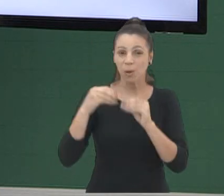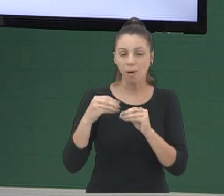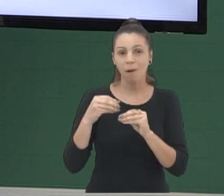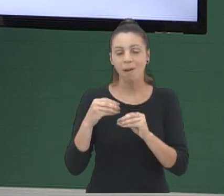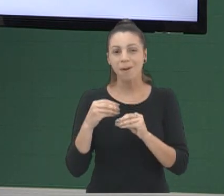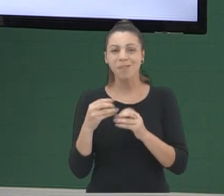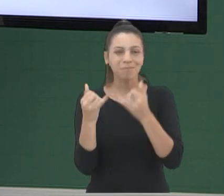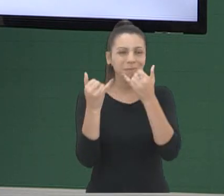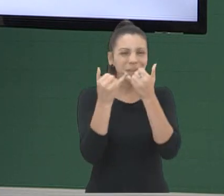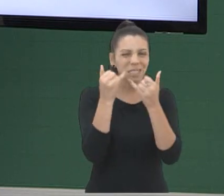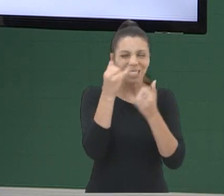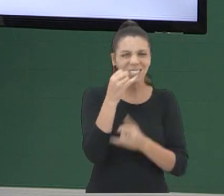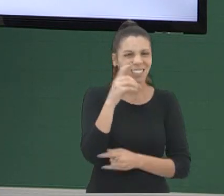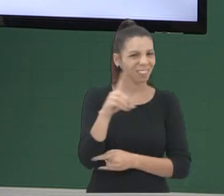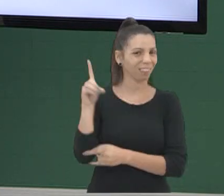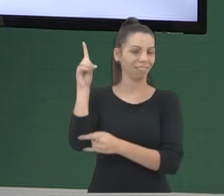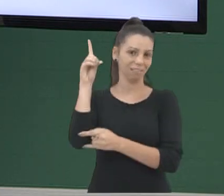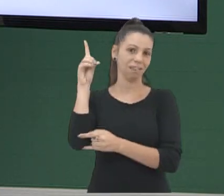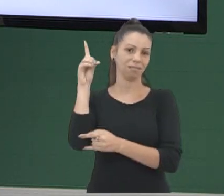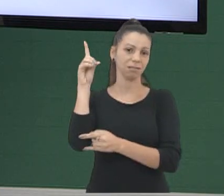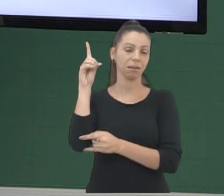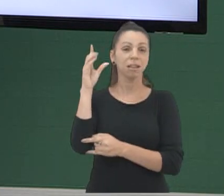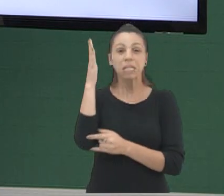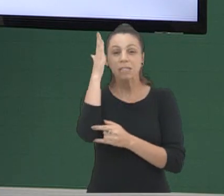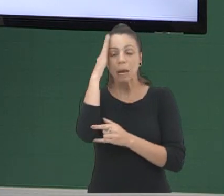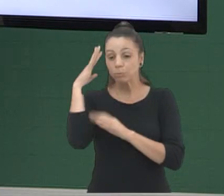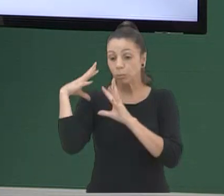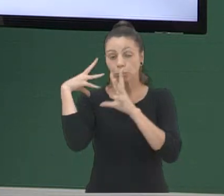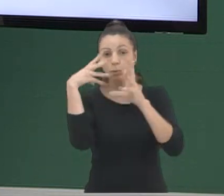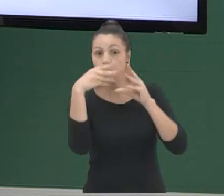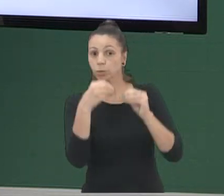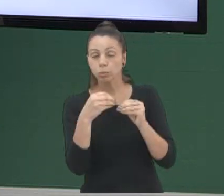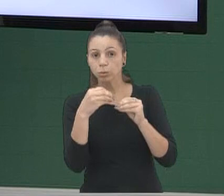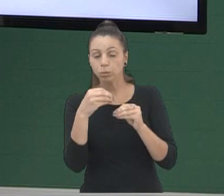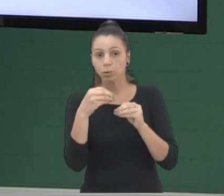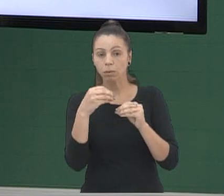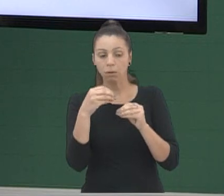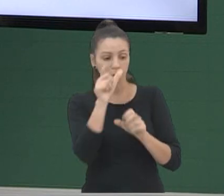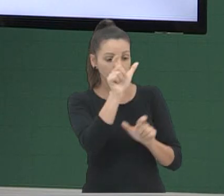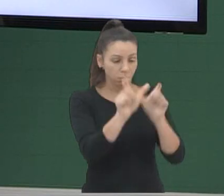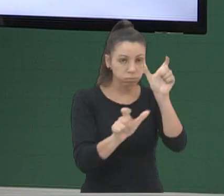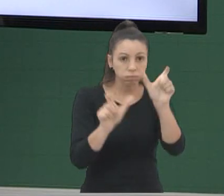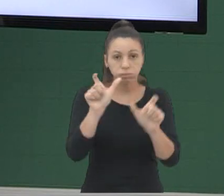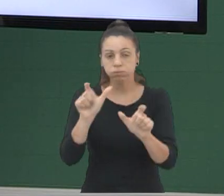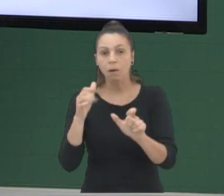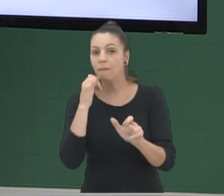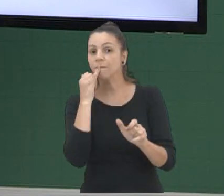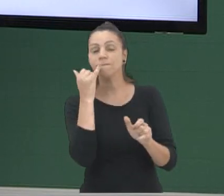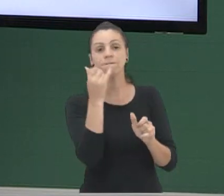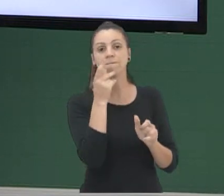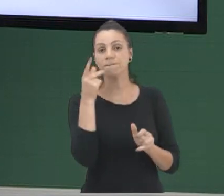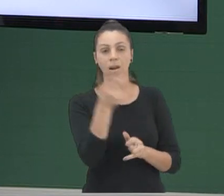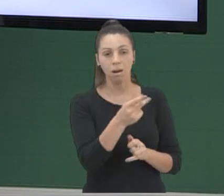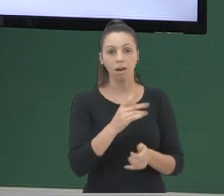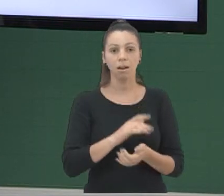Deus bíblico aí, né? Então assim, ele sabe tudo o que está acontecendo, ele sabe o que os personagens falam, o que eles falam, claro, com